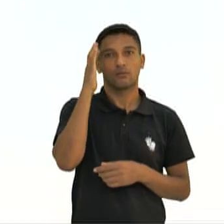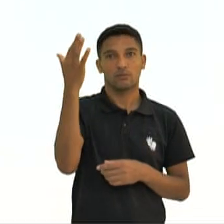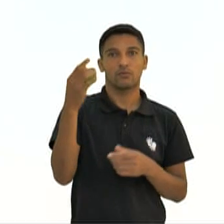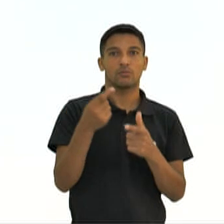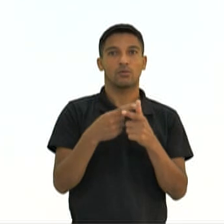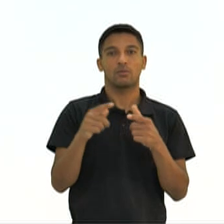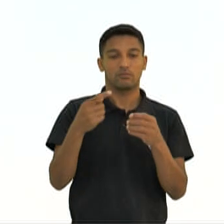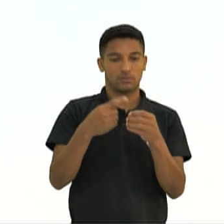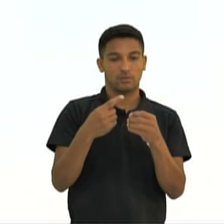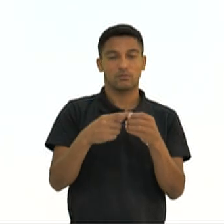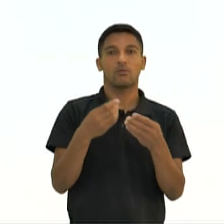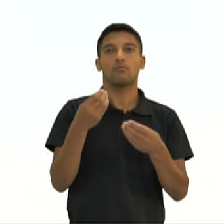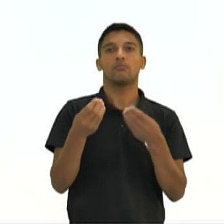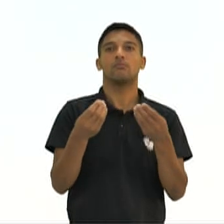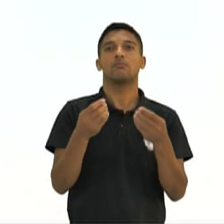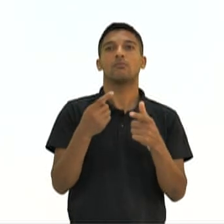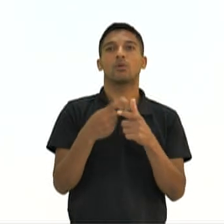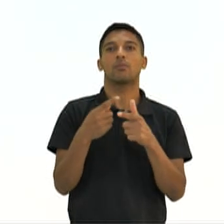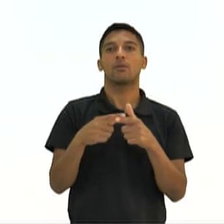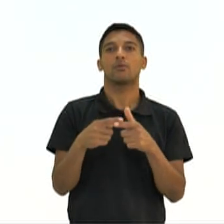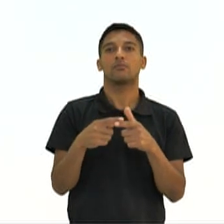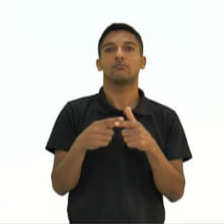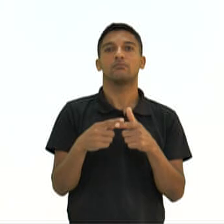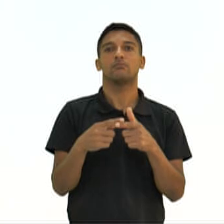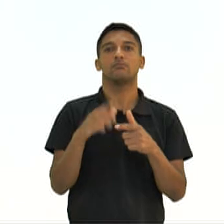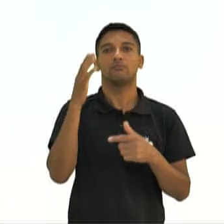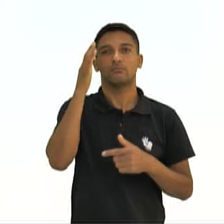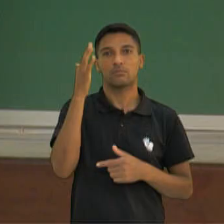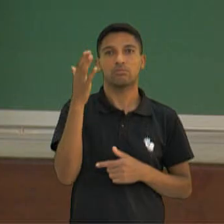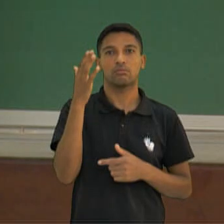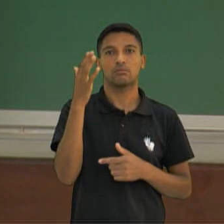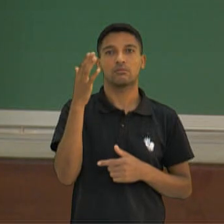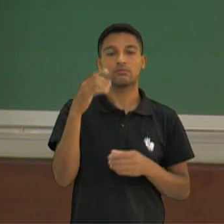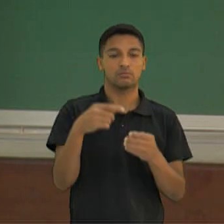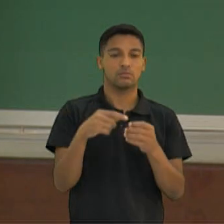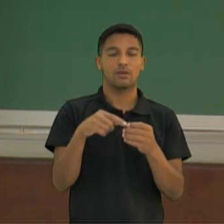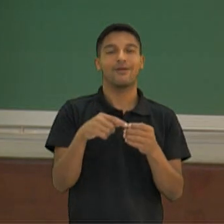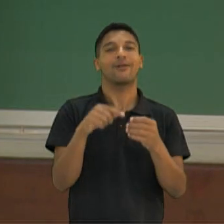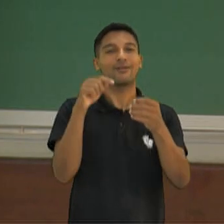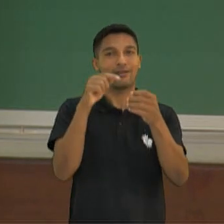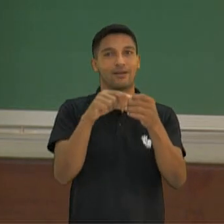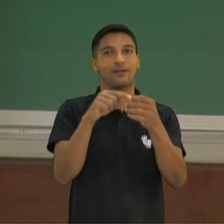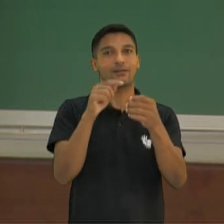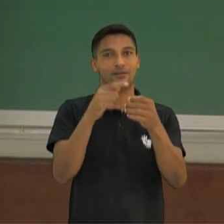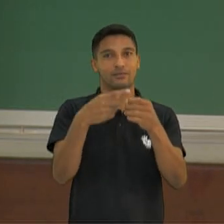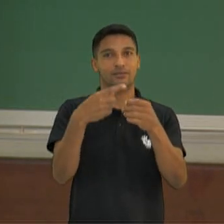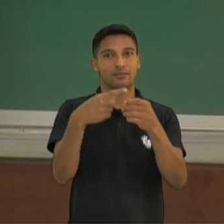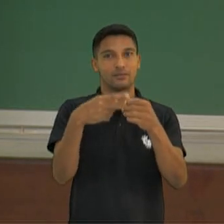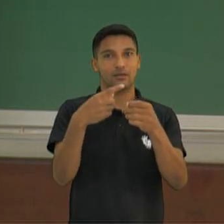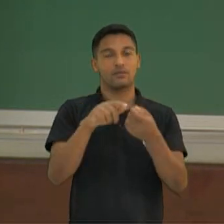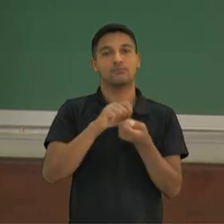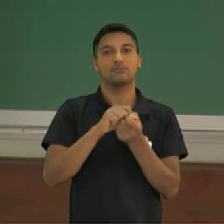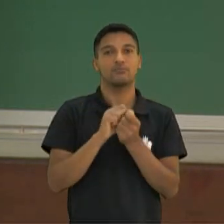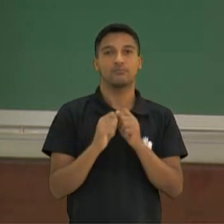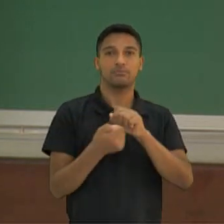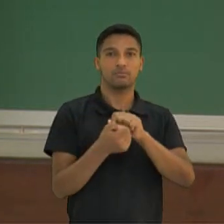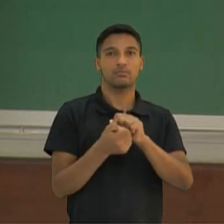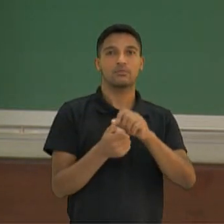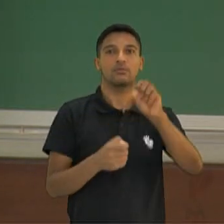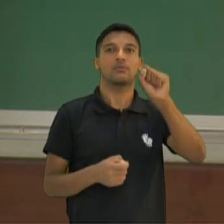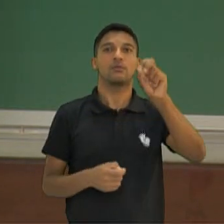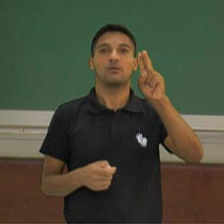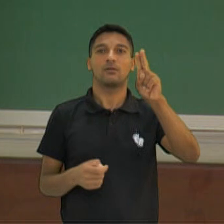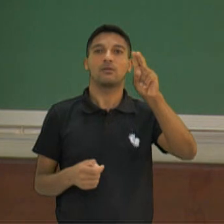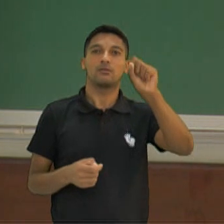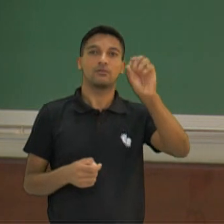estamos cansados de saber que são as cidades sustentáveis, né? A Europa, a partir de 2020, já vai